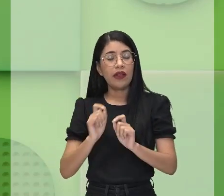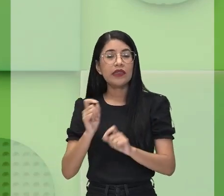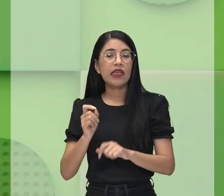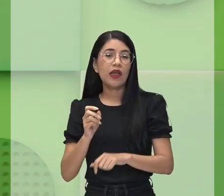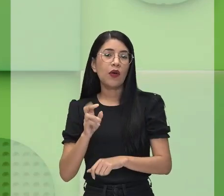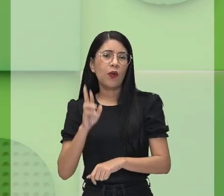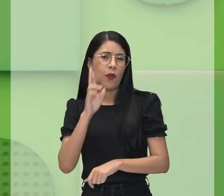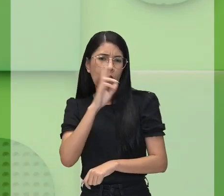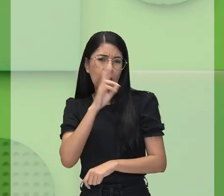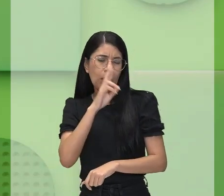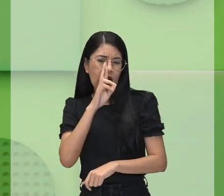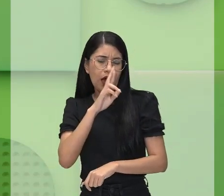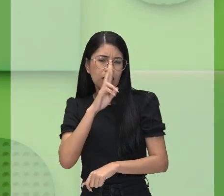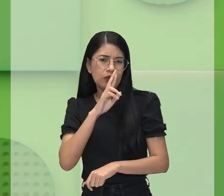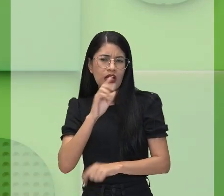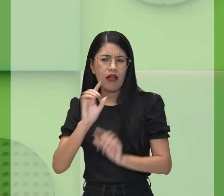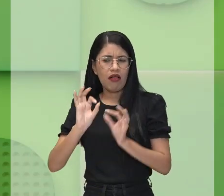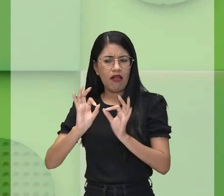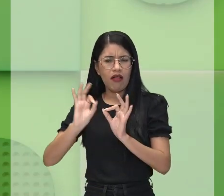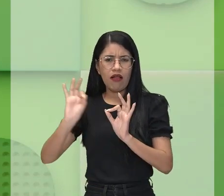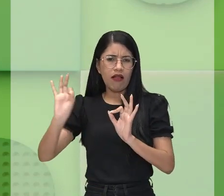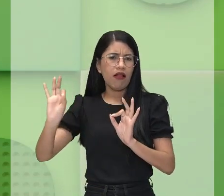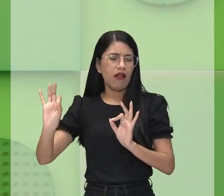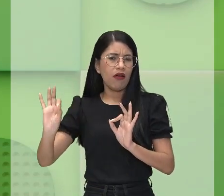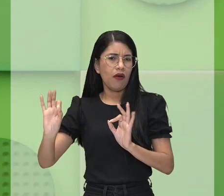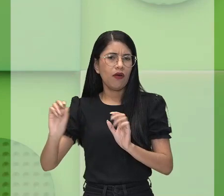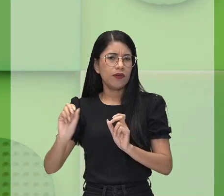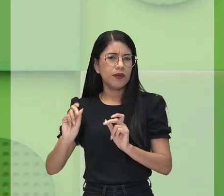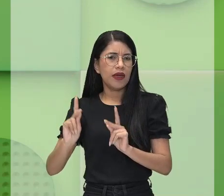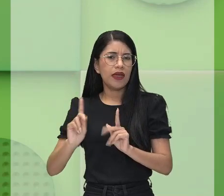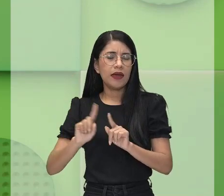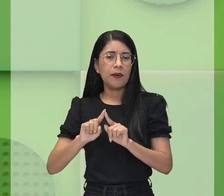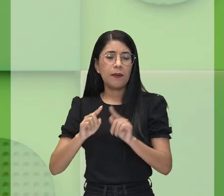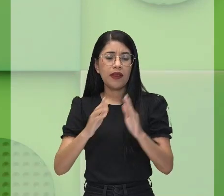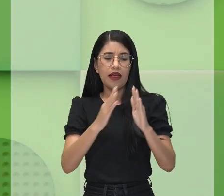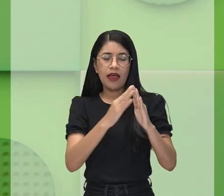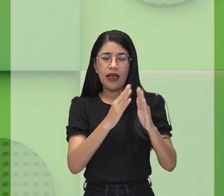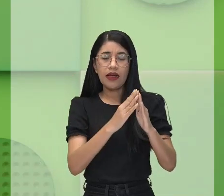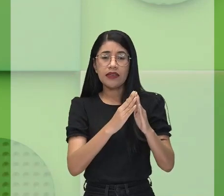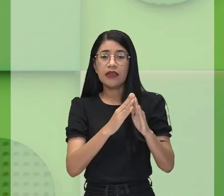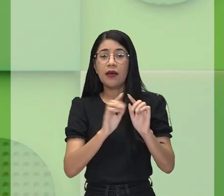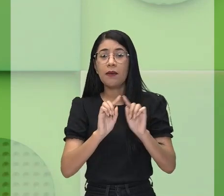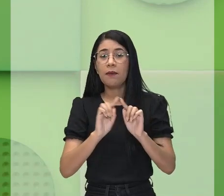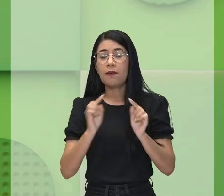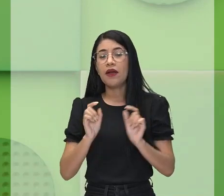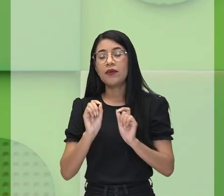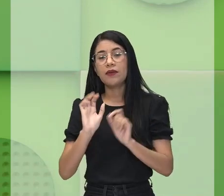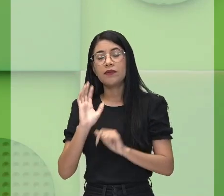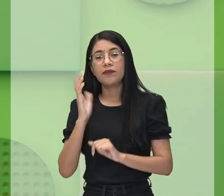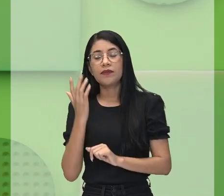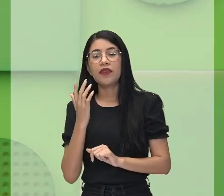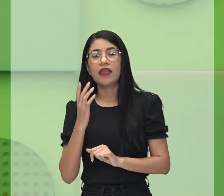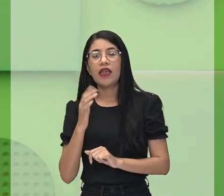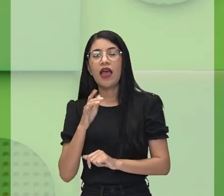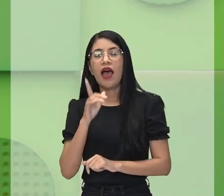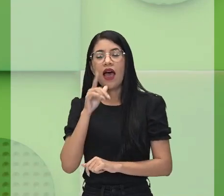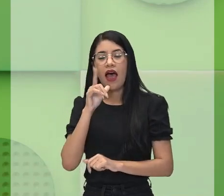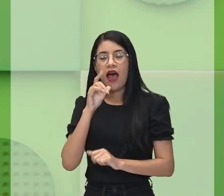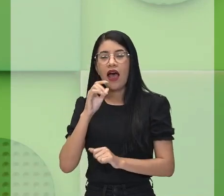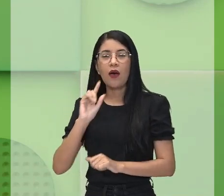rato pode até estar longe, né, do local exatamente onde nós estamos, mas no momento que essa